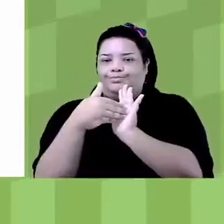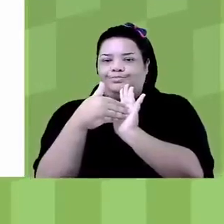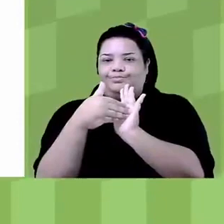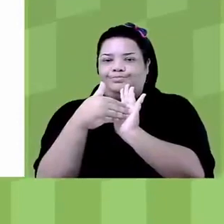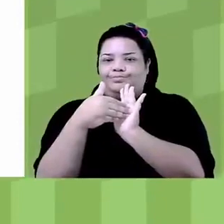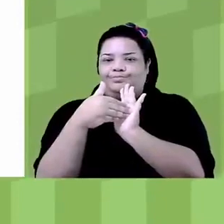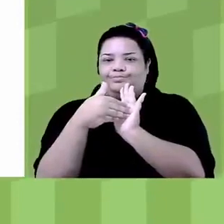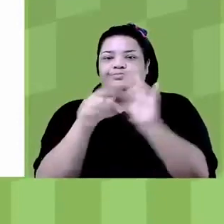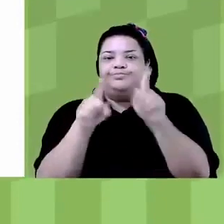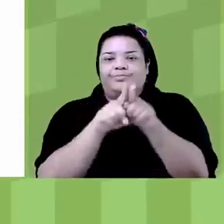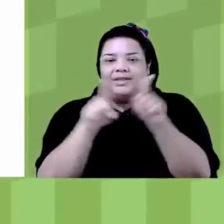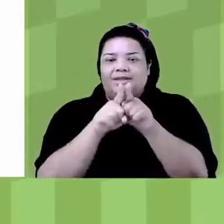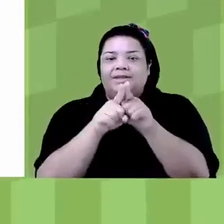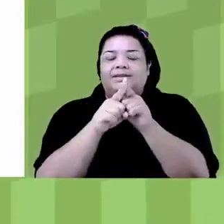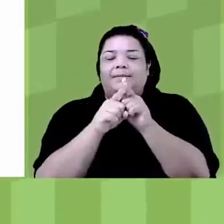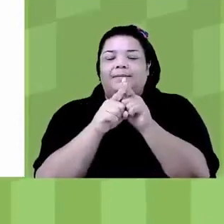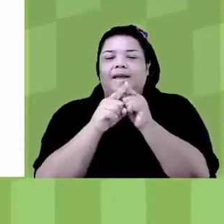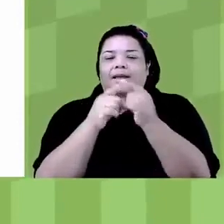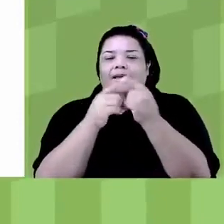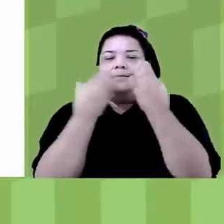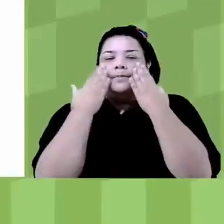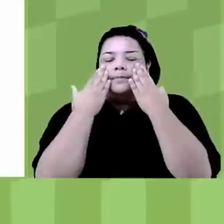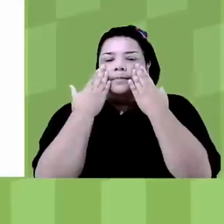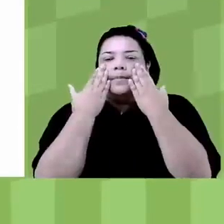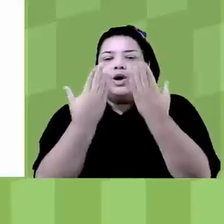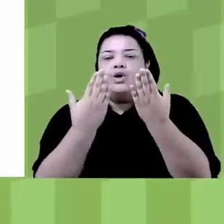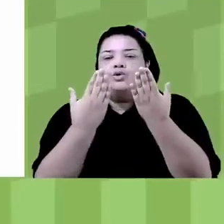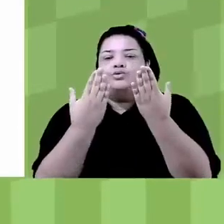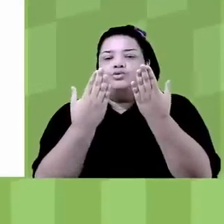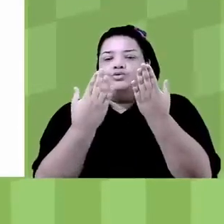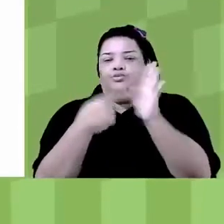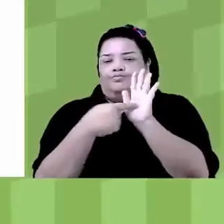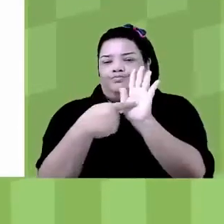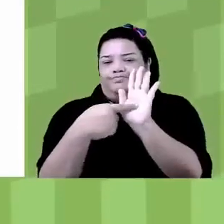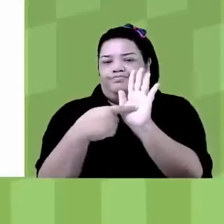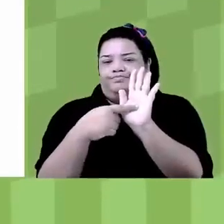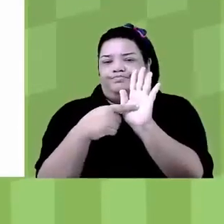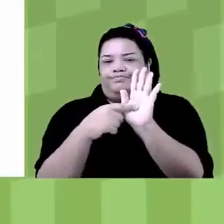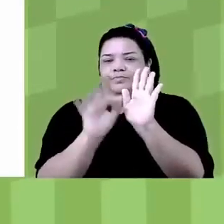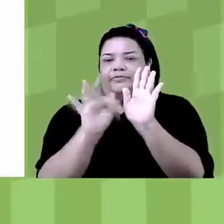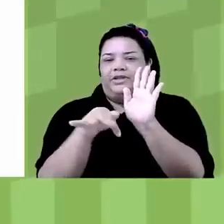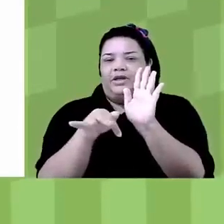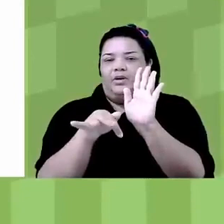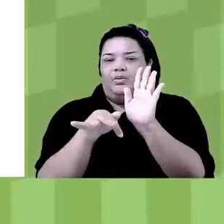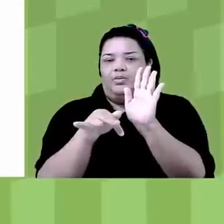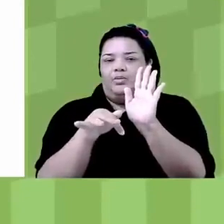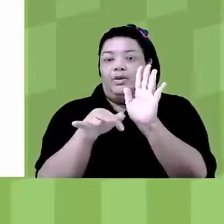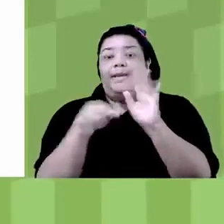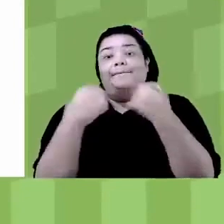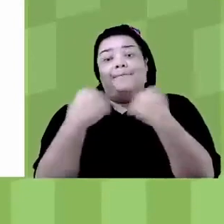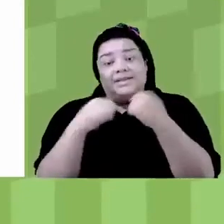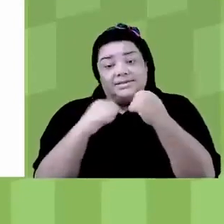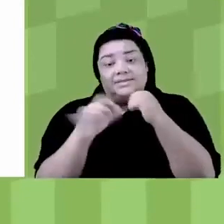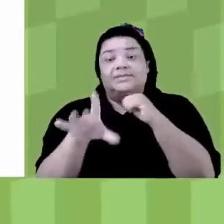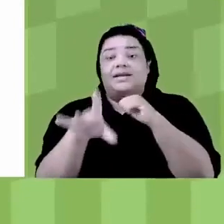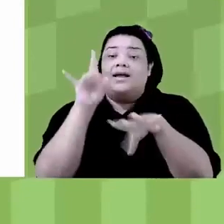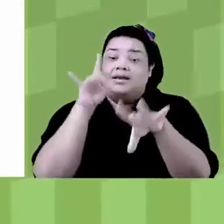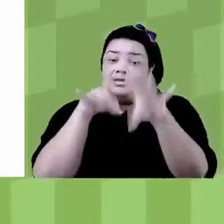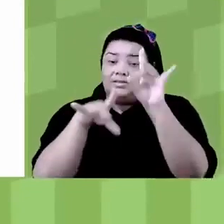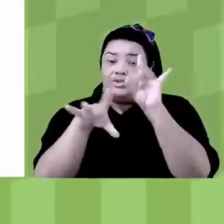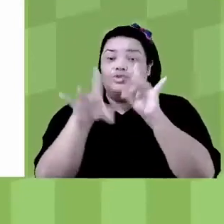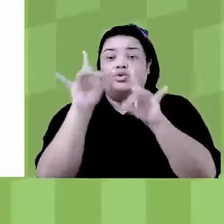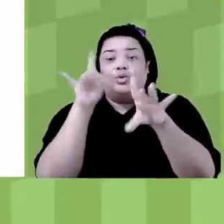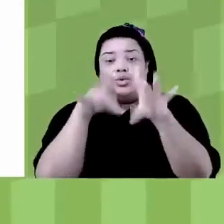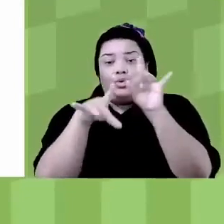e destaco aqui, ao final, que há escolhas a serem feitas. No caso, a escolha